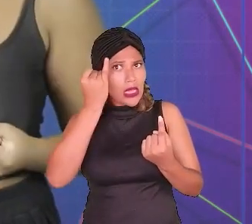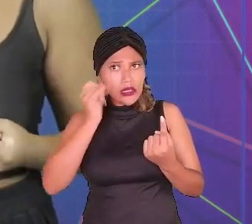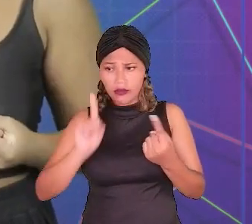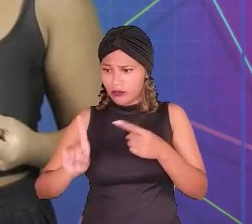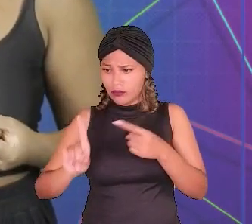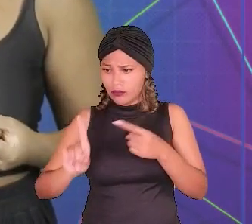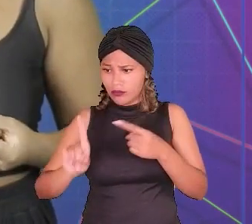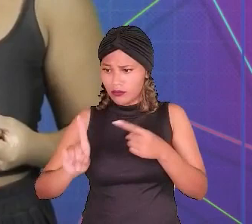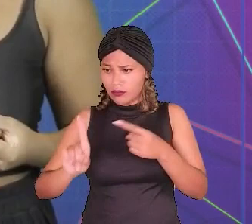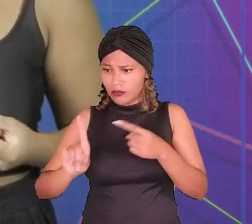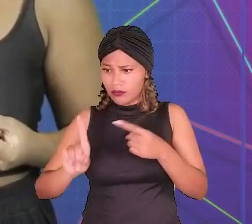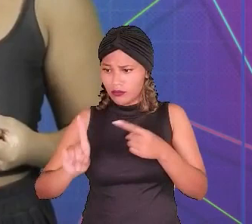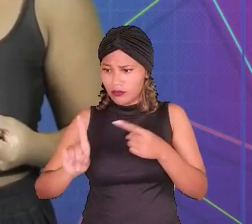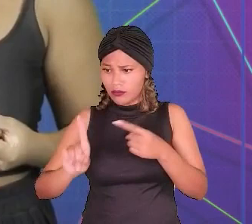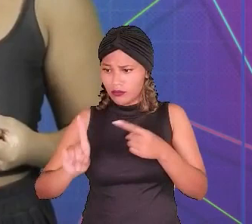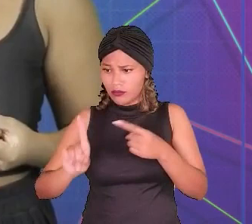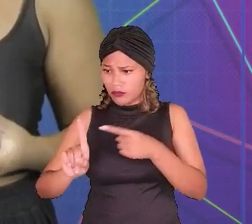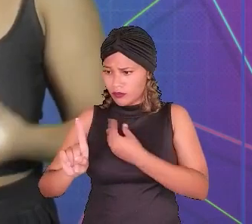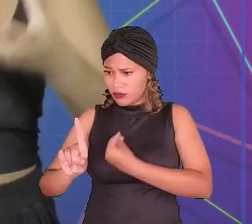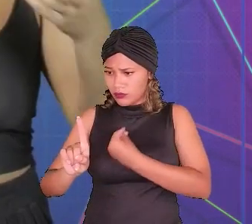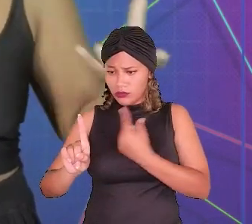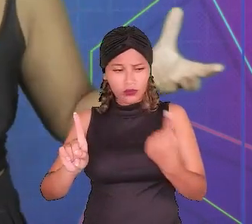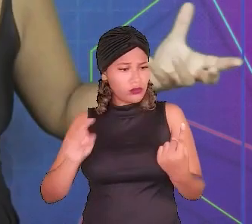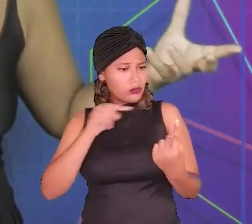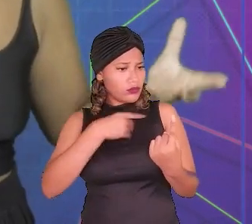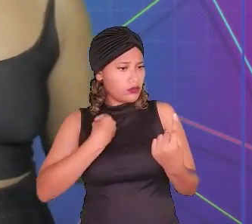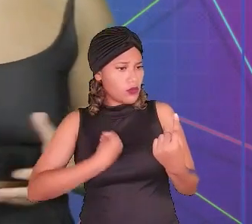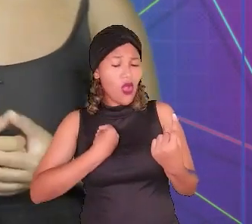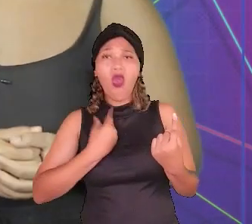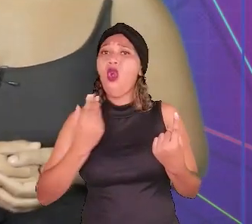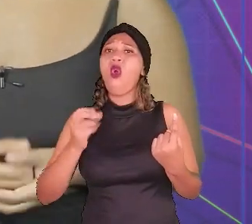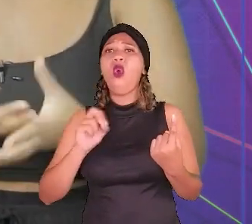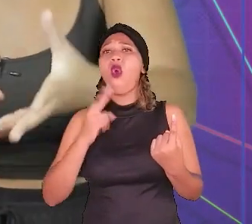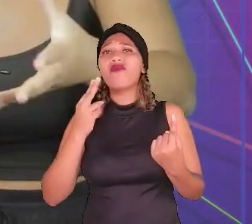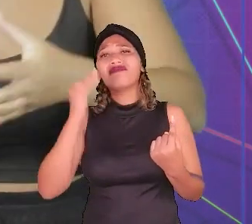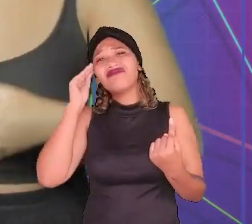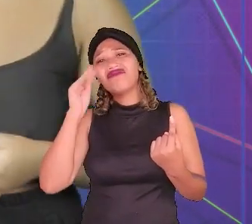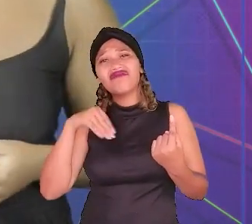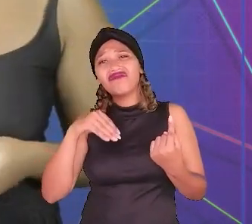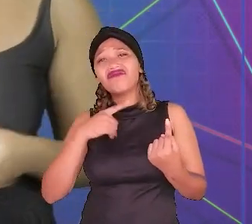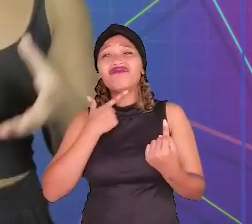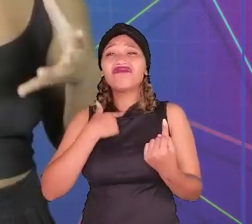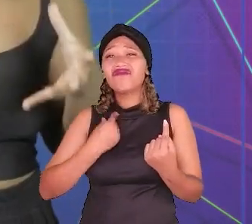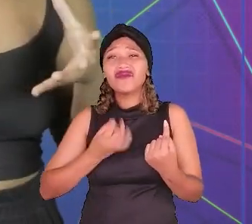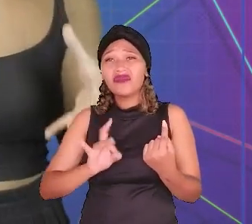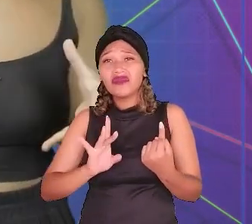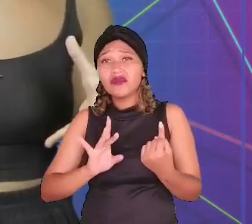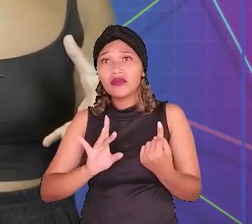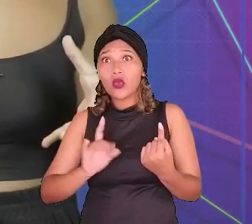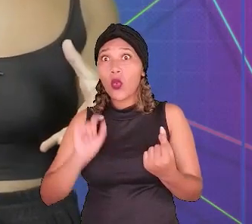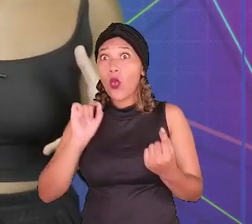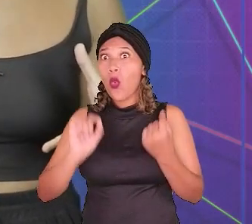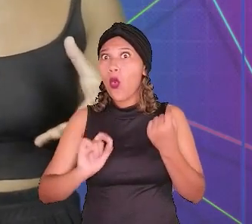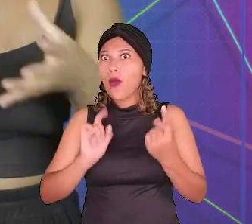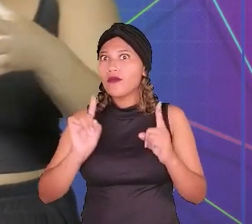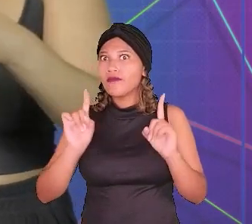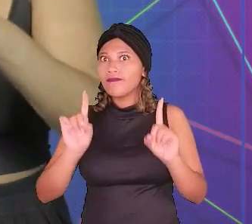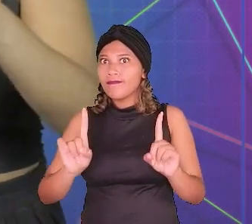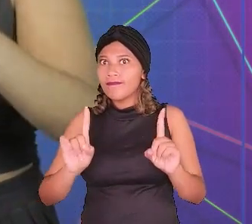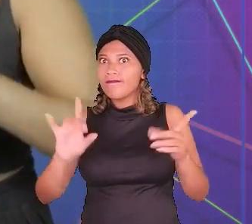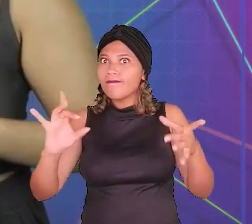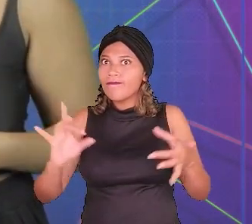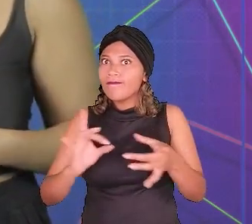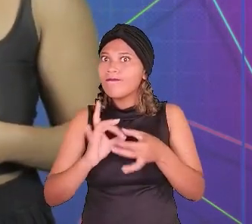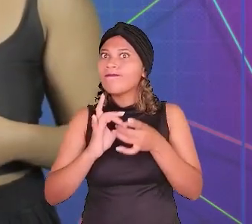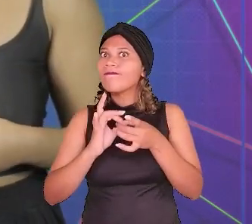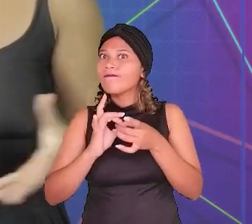para ambos? Quadro com itens citados pela professora. Ou porque eles simplesmente não desistem, não se afastam? O que os prende? Ou o que